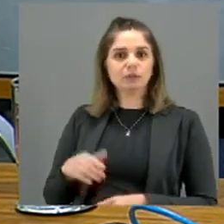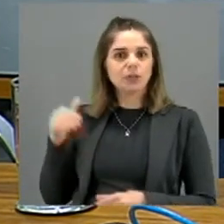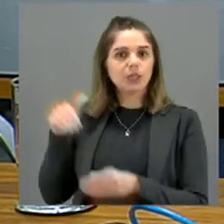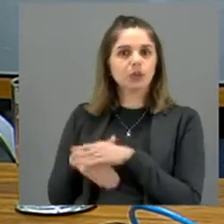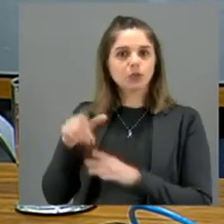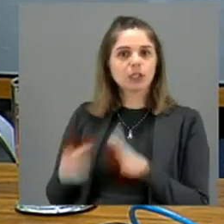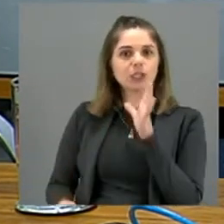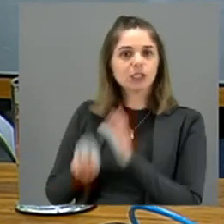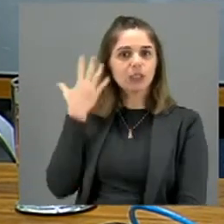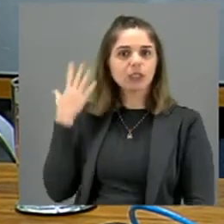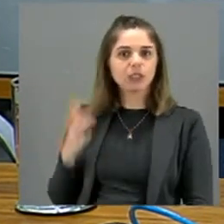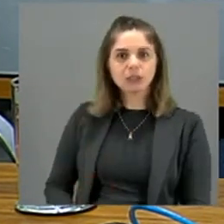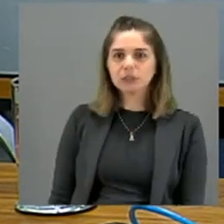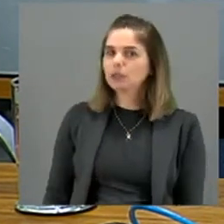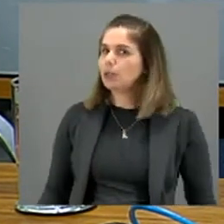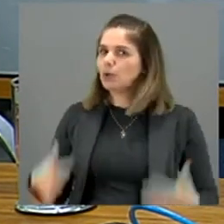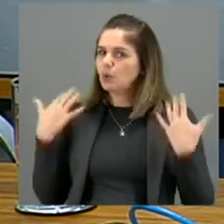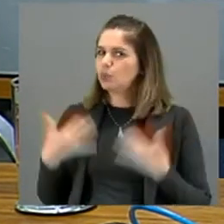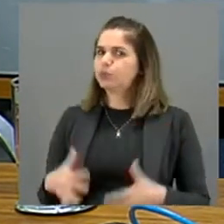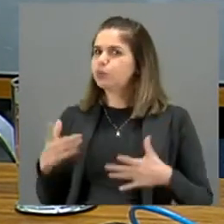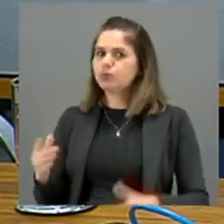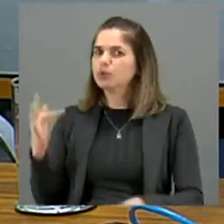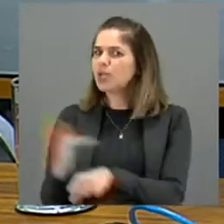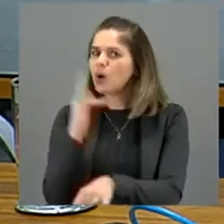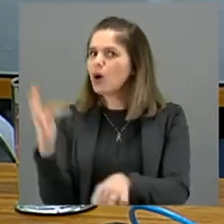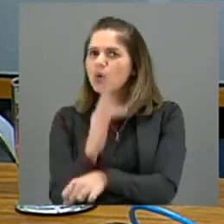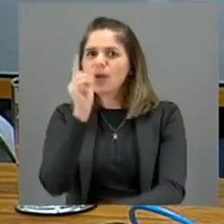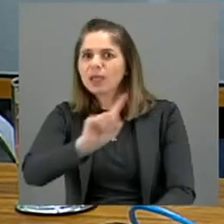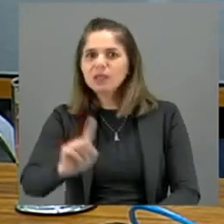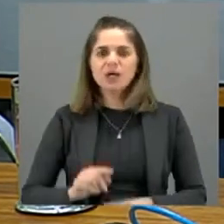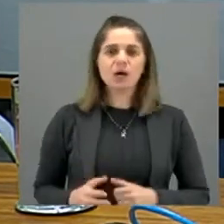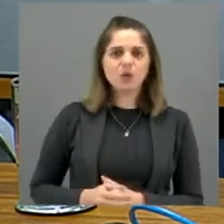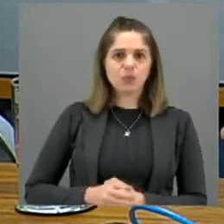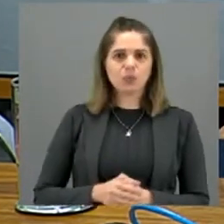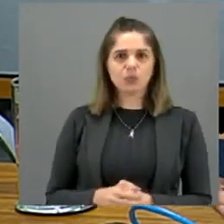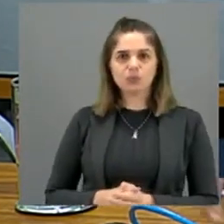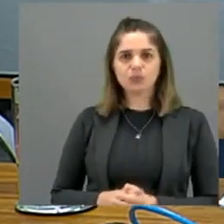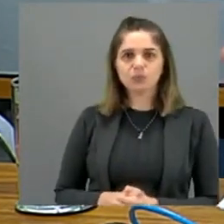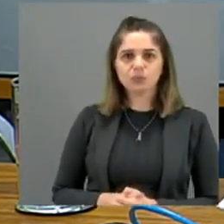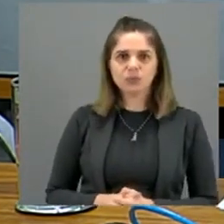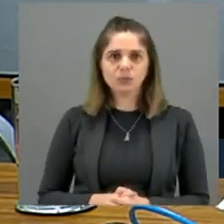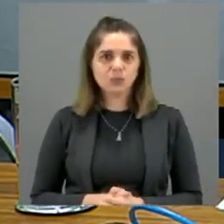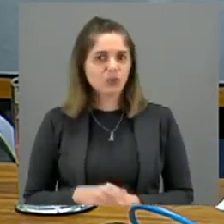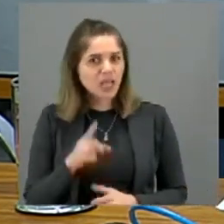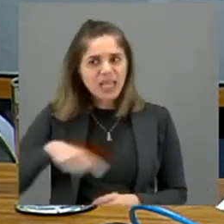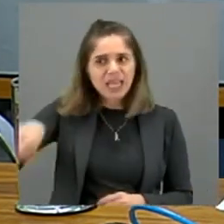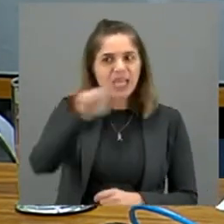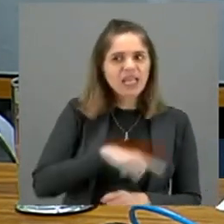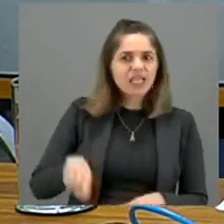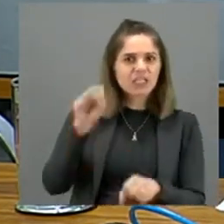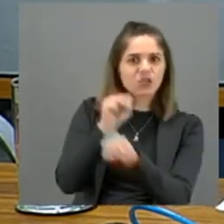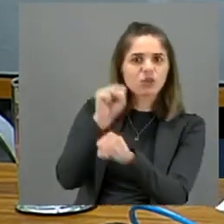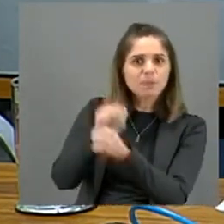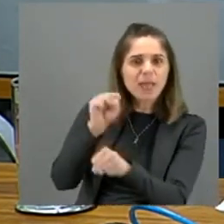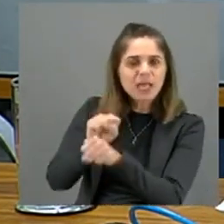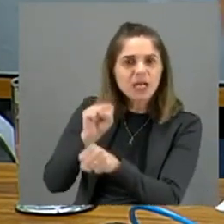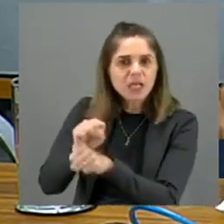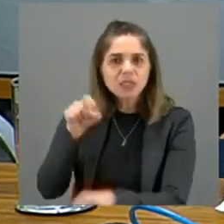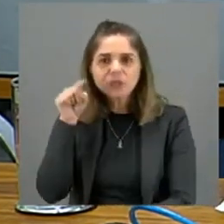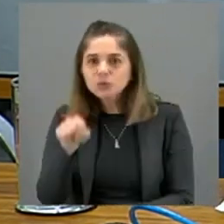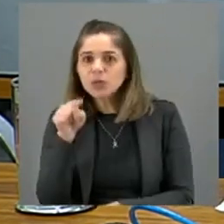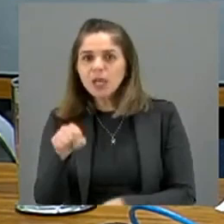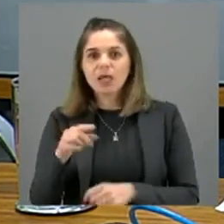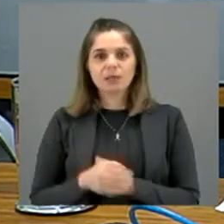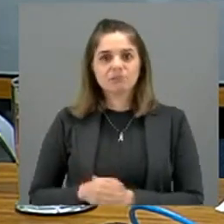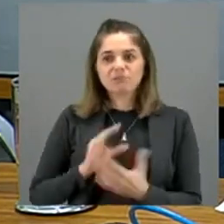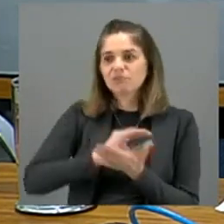É revoltante. Jorge Soros deve estar assistindo e esperando essa votação, porque esse é um bilionário que financia a esquerda